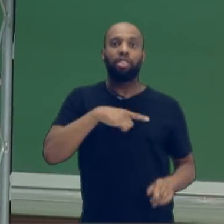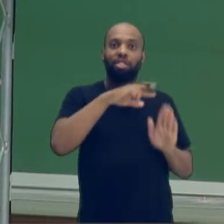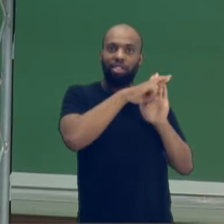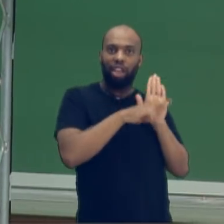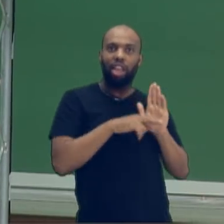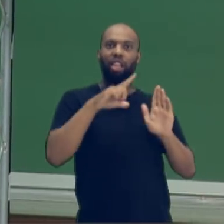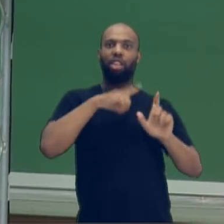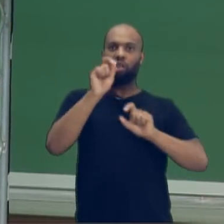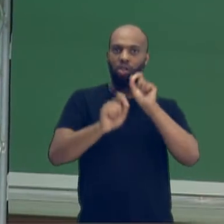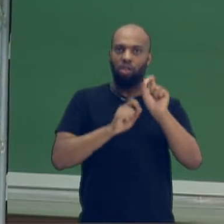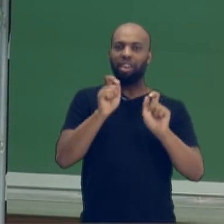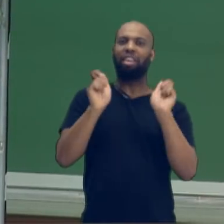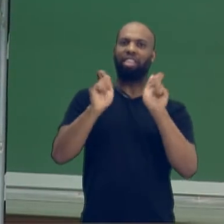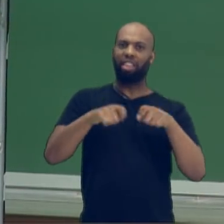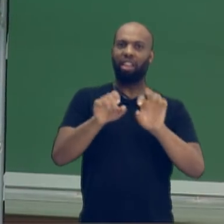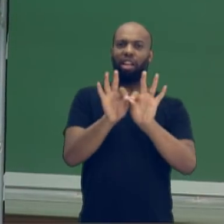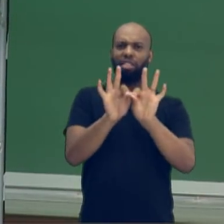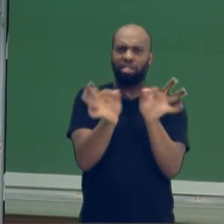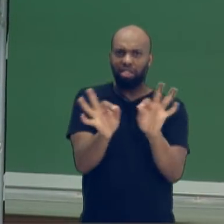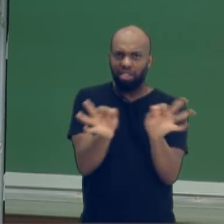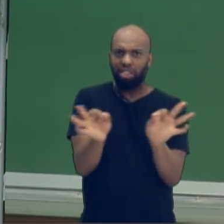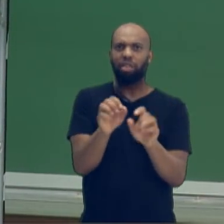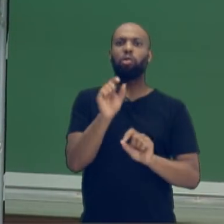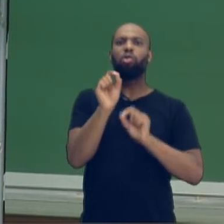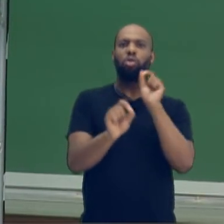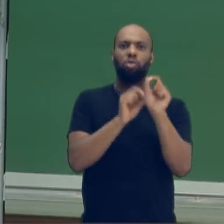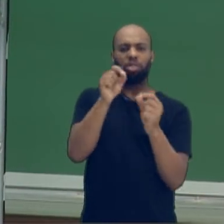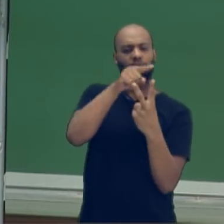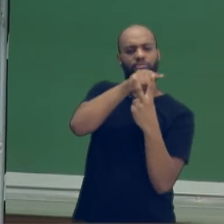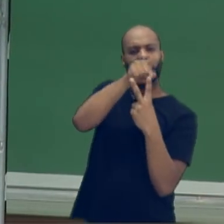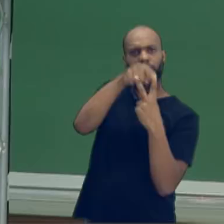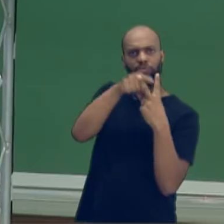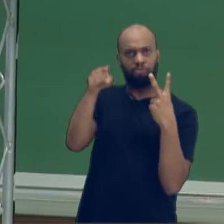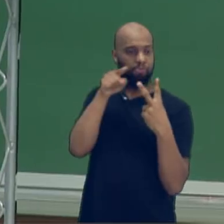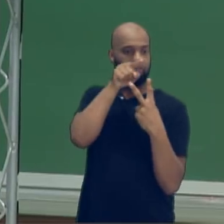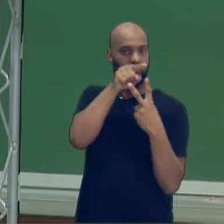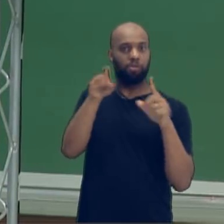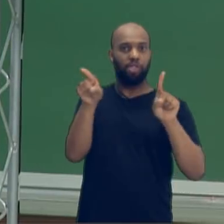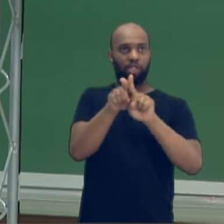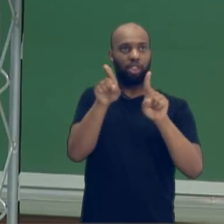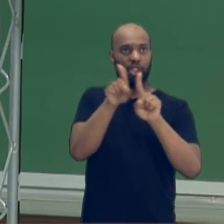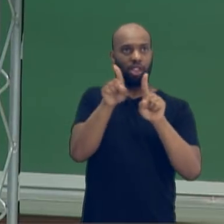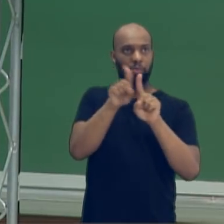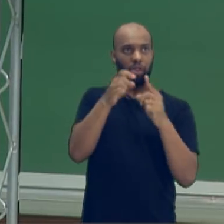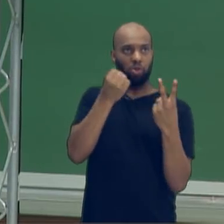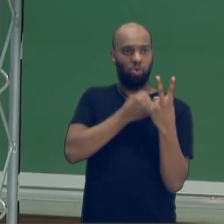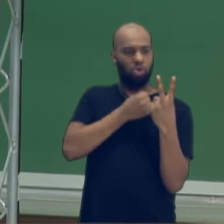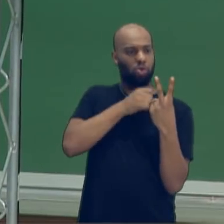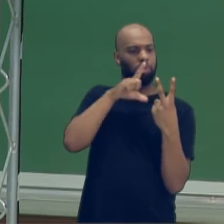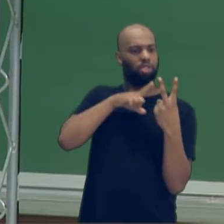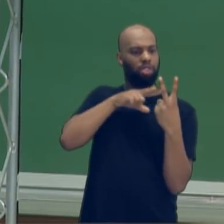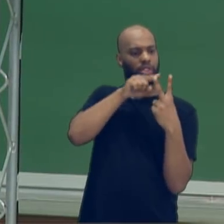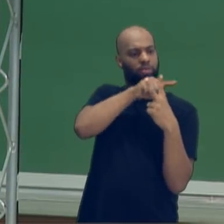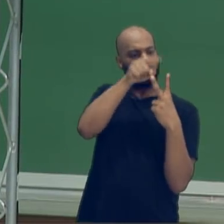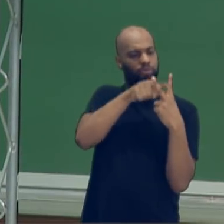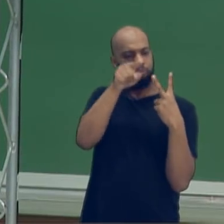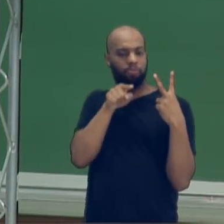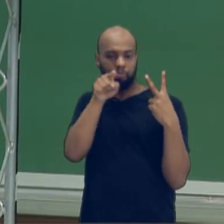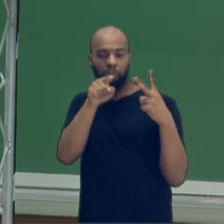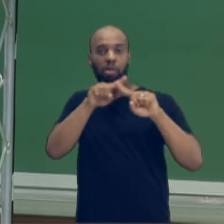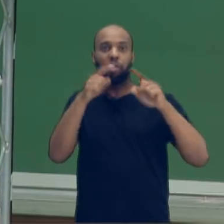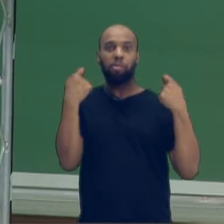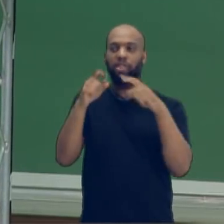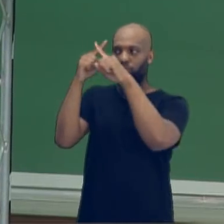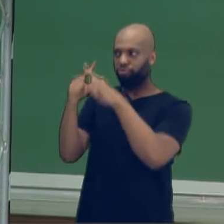possibilidade de simplificar tanto o expoente quanto o índice, desde que os dois sejam múltiplos do mesmo valor. Então, nós